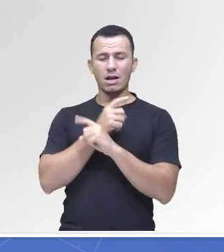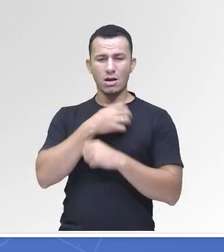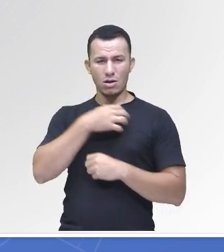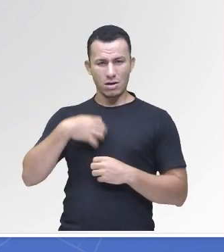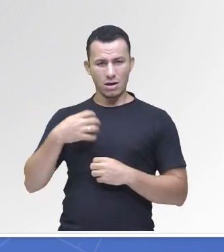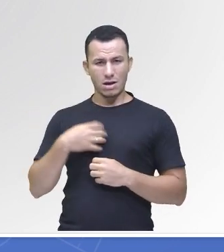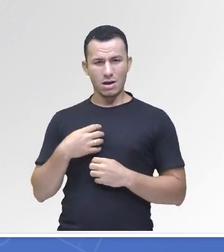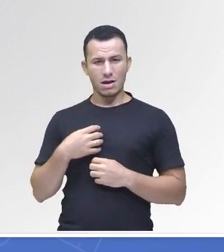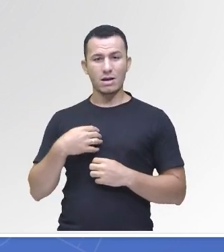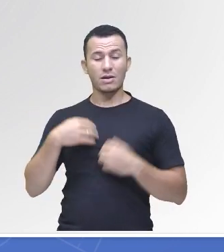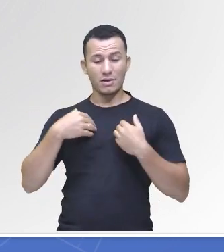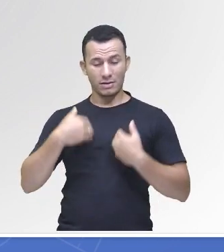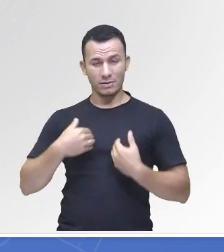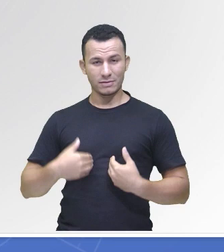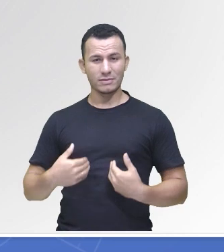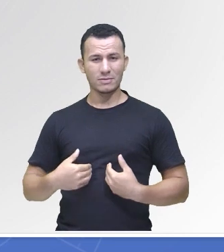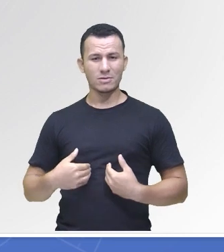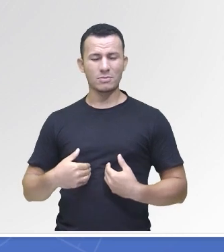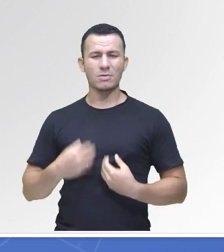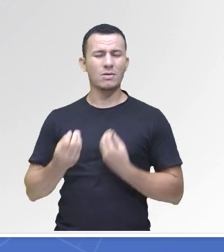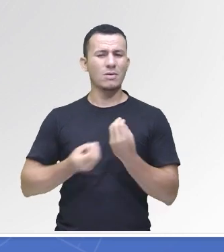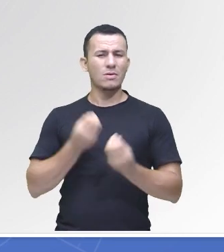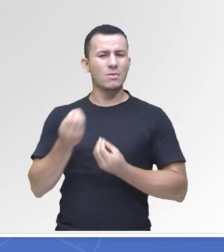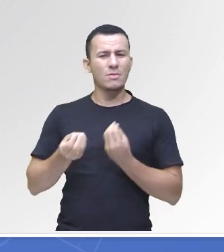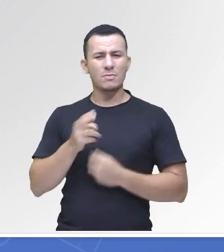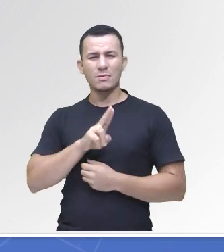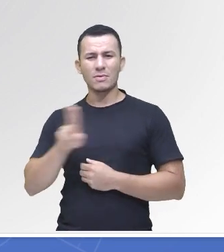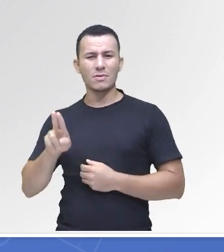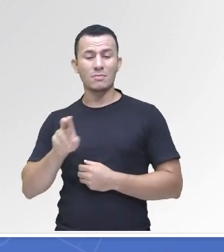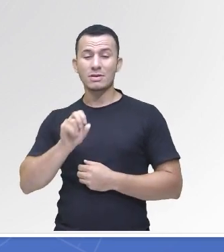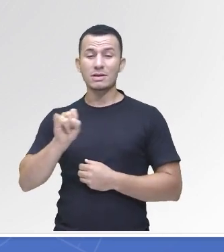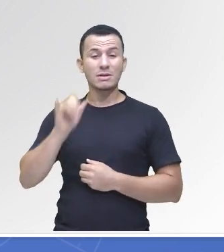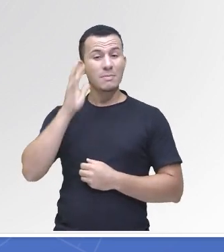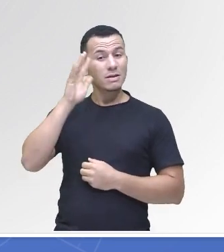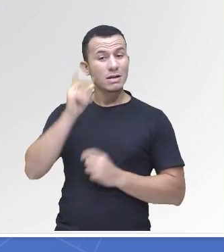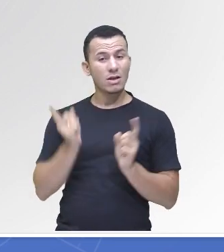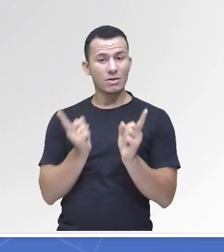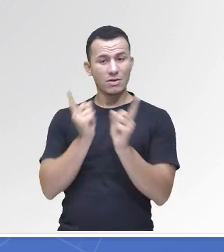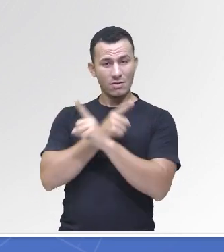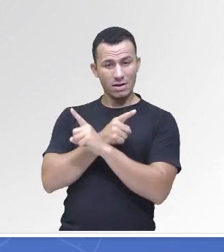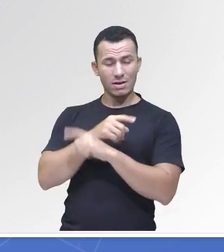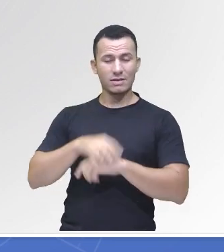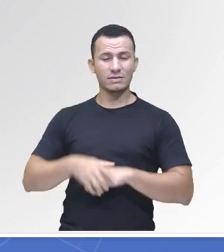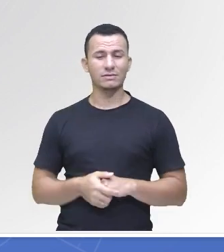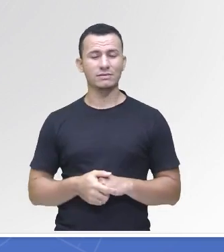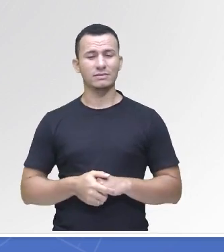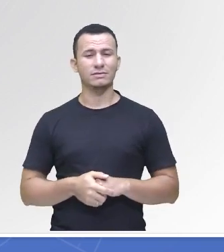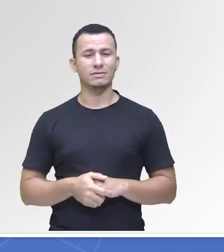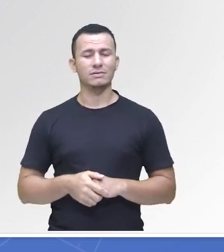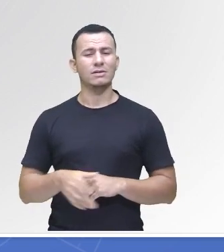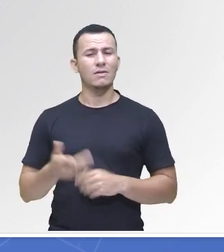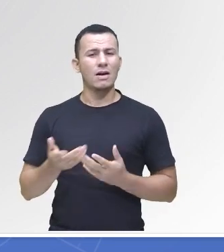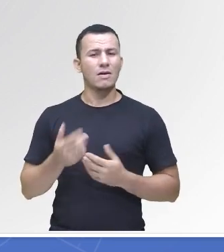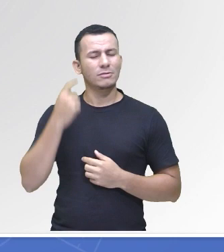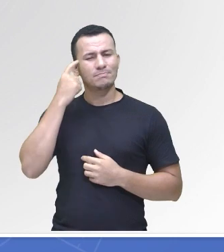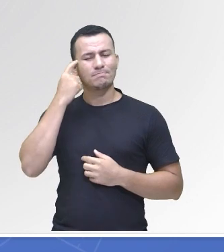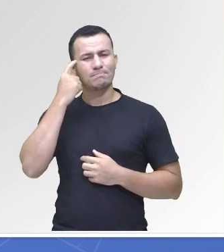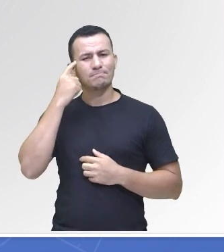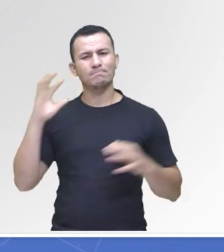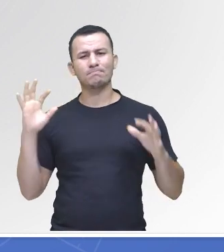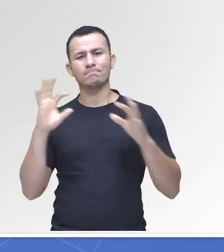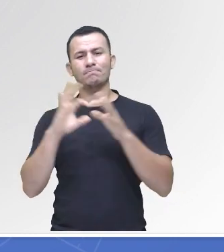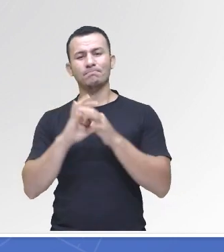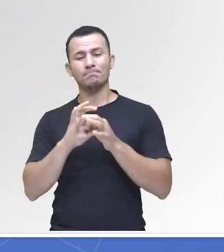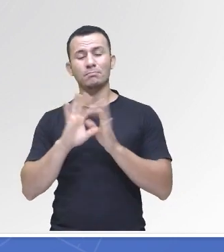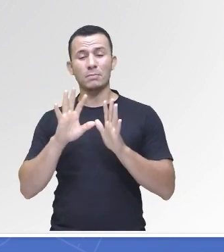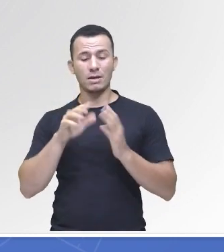seriam respectivamente conhecidas como. Bom, nessa questão, né, a gente vai fazer uma relação da